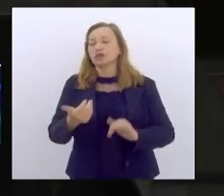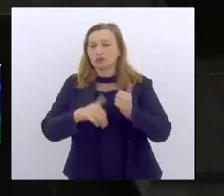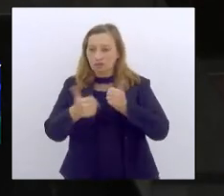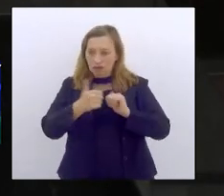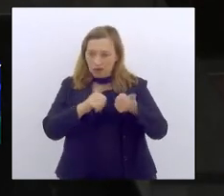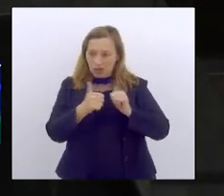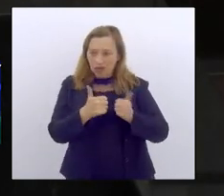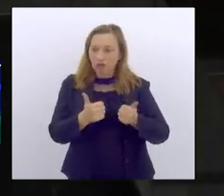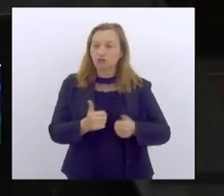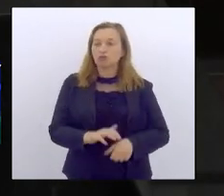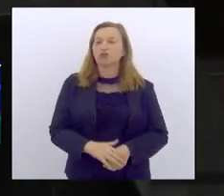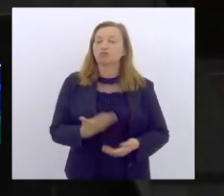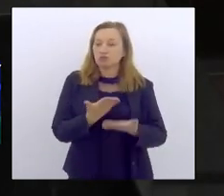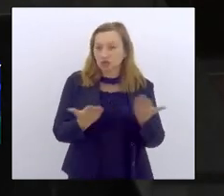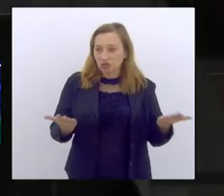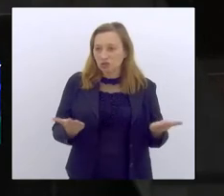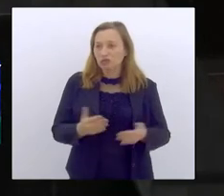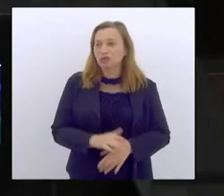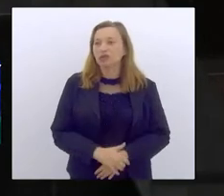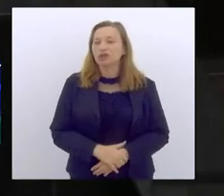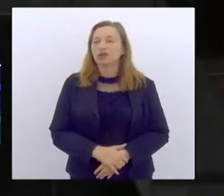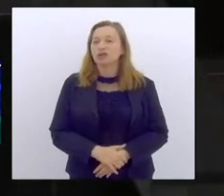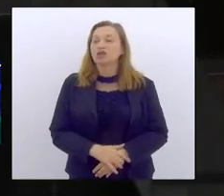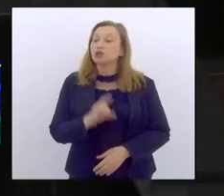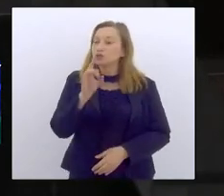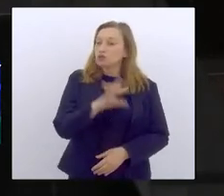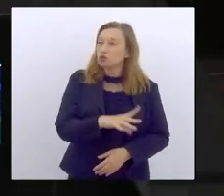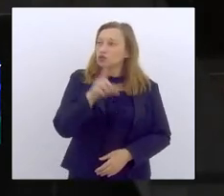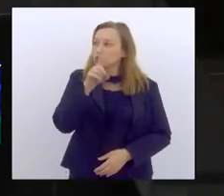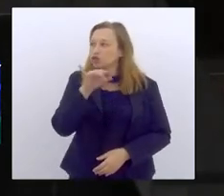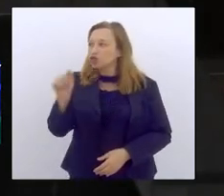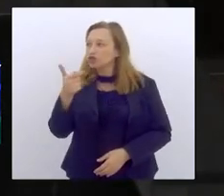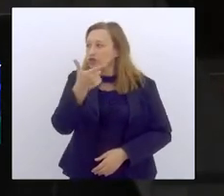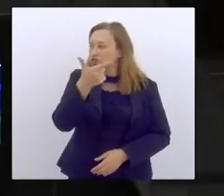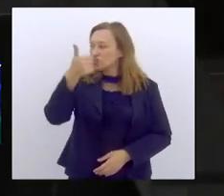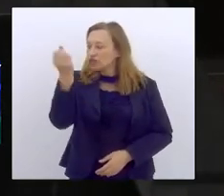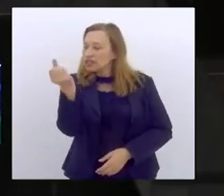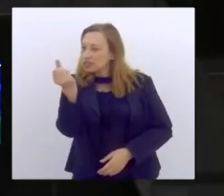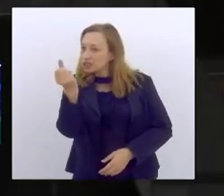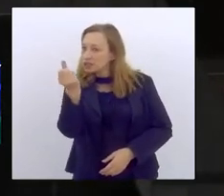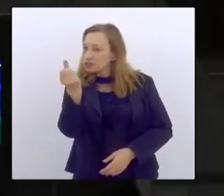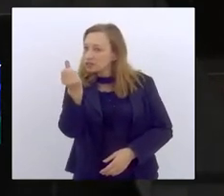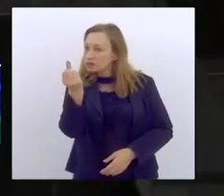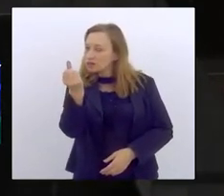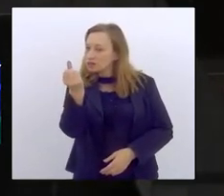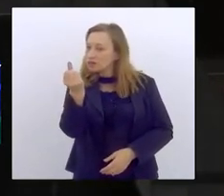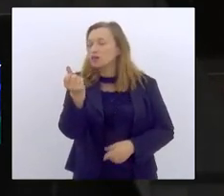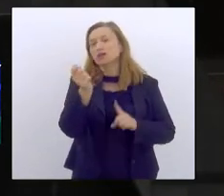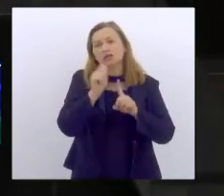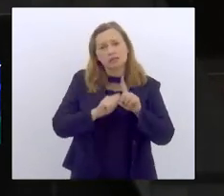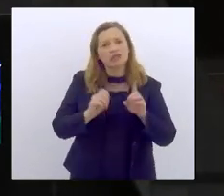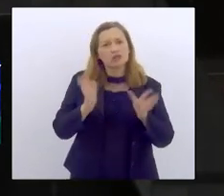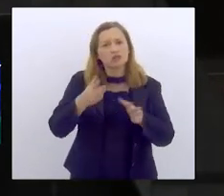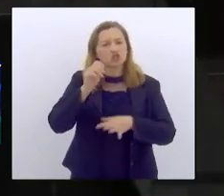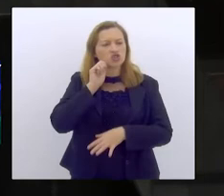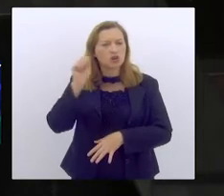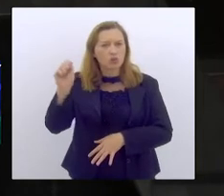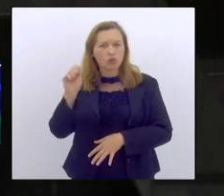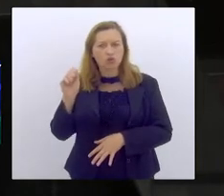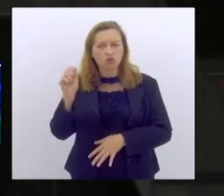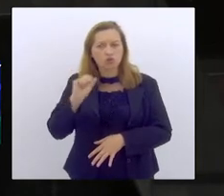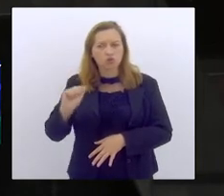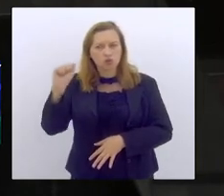são avaliados são perdidos no último dia o último dia 26 deste mês de agosto